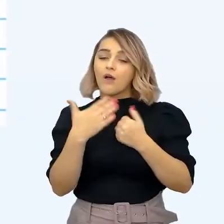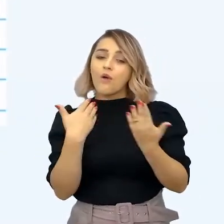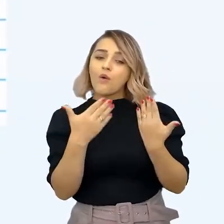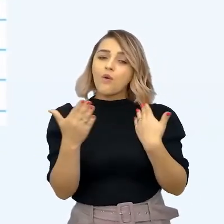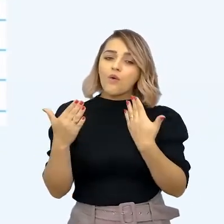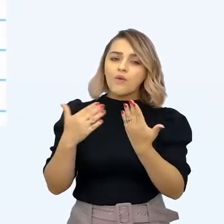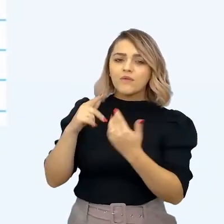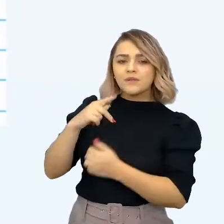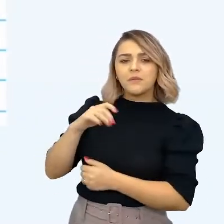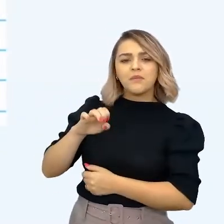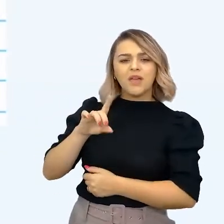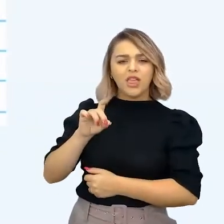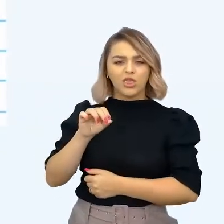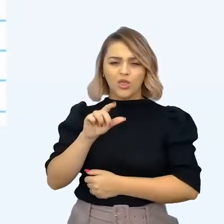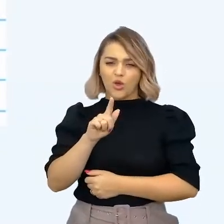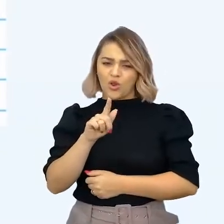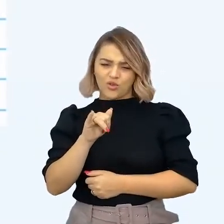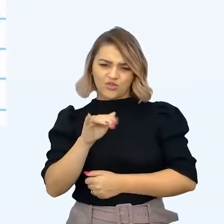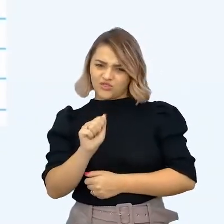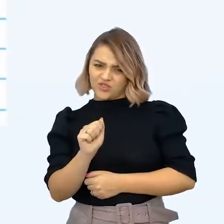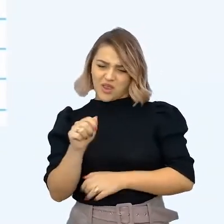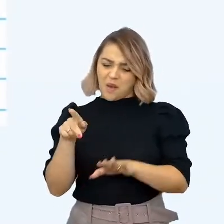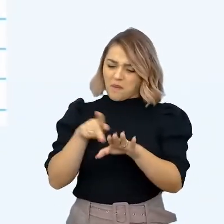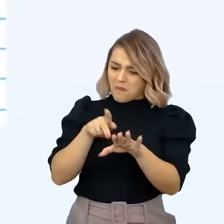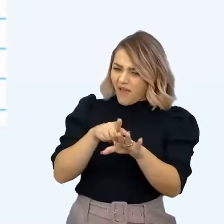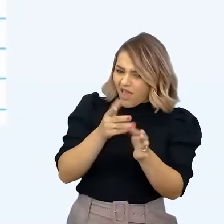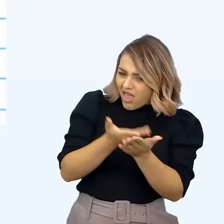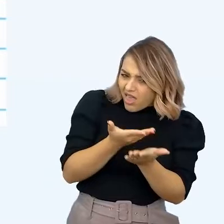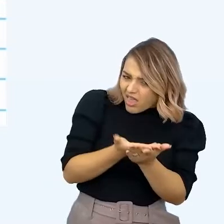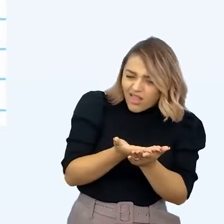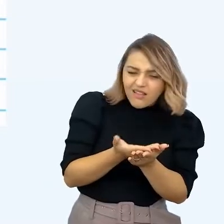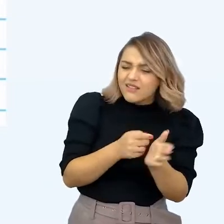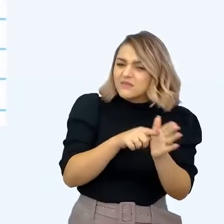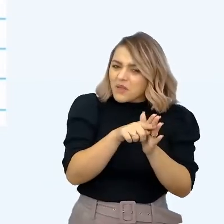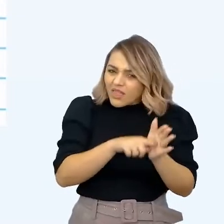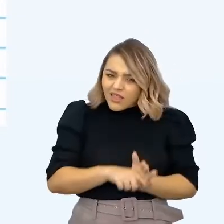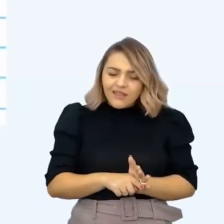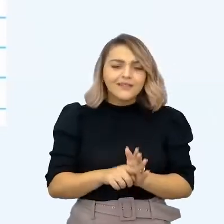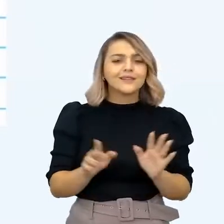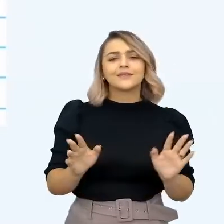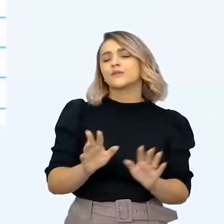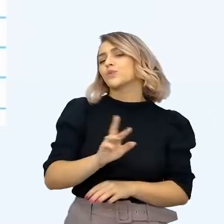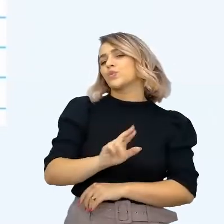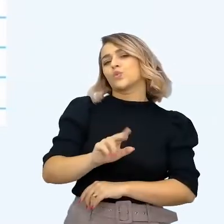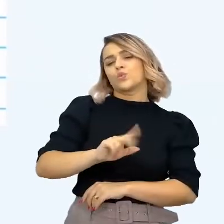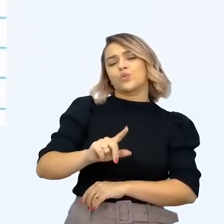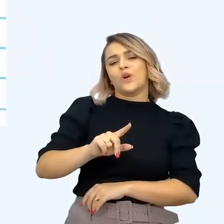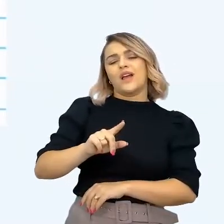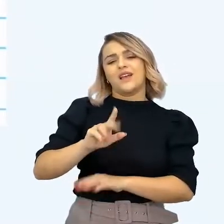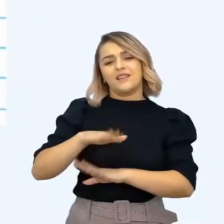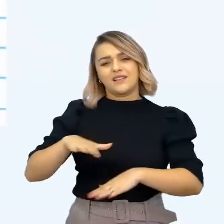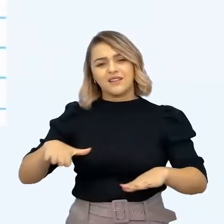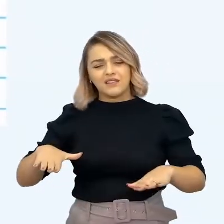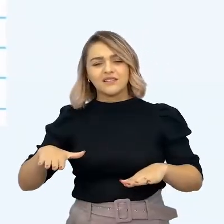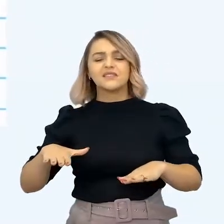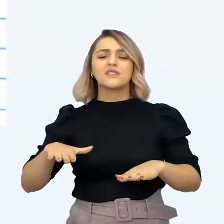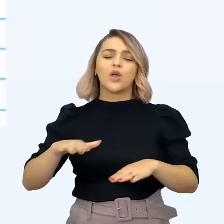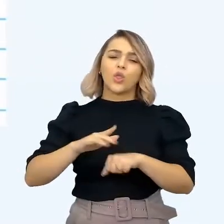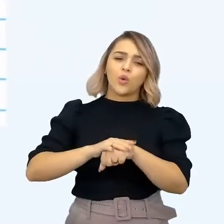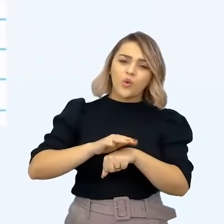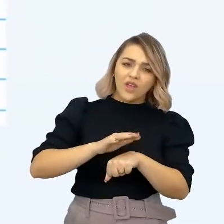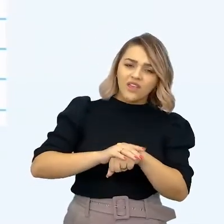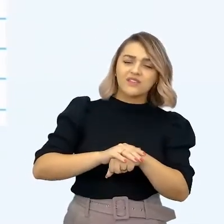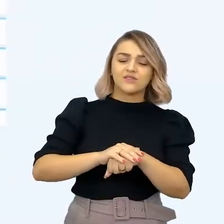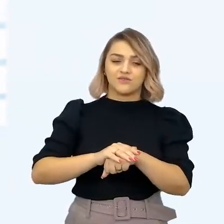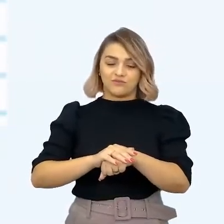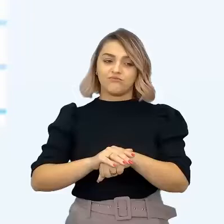dos pés, como faz a podologia. Muito menos sobre doenças e problemas de crianças e adolescentes, como na pediatria. Vamos